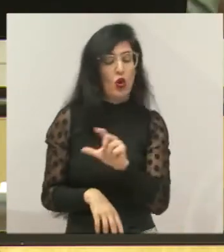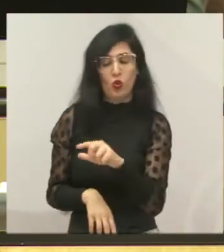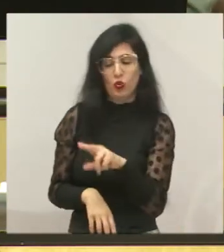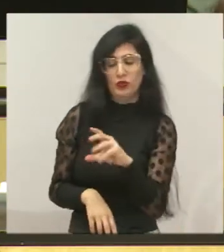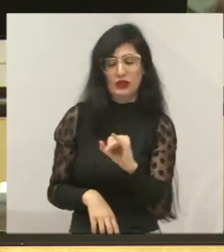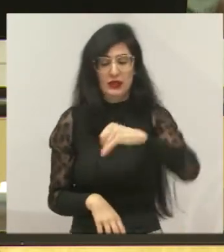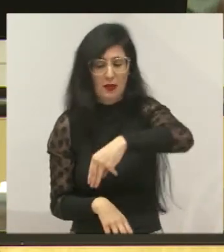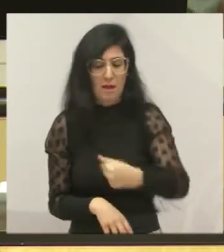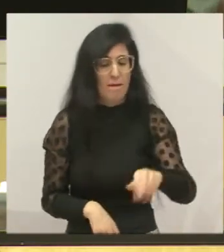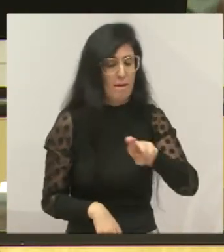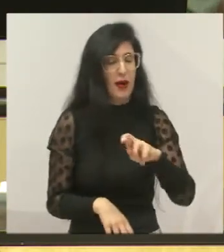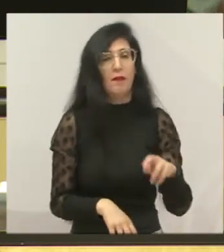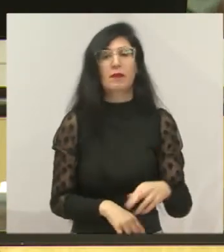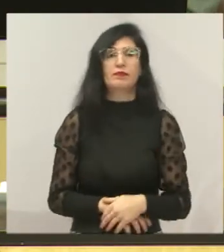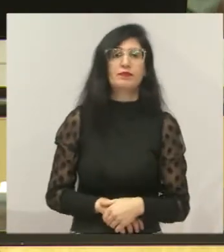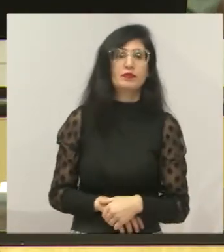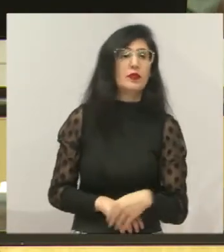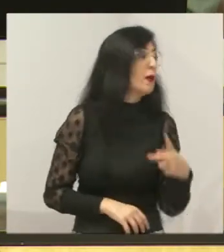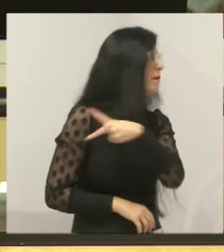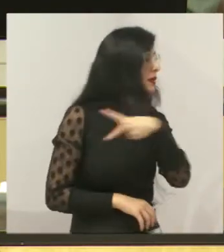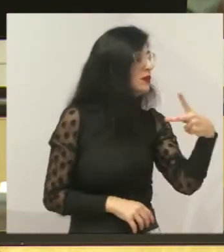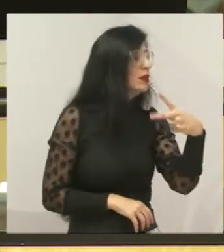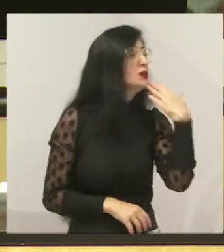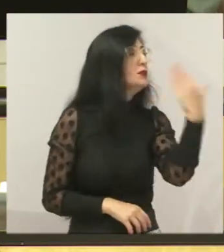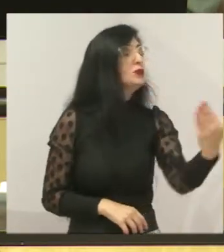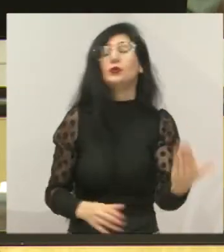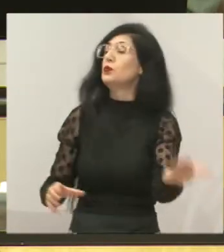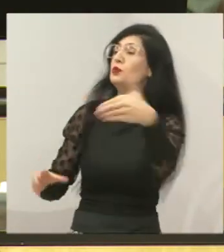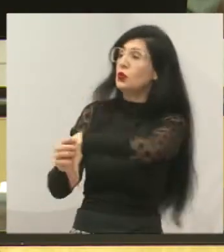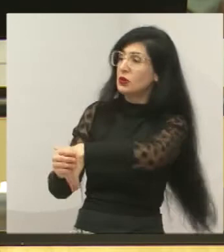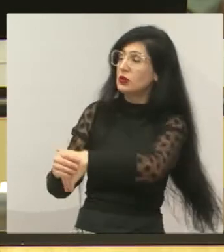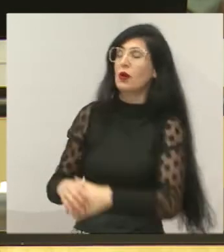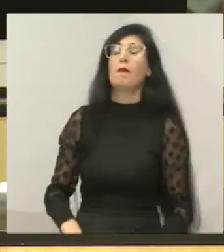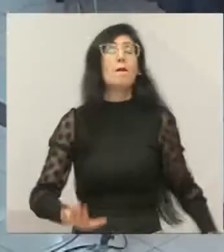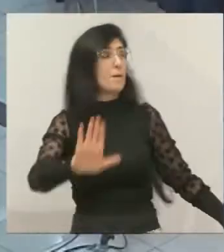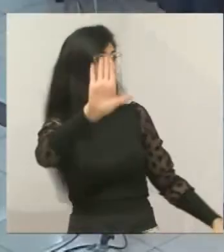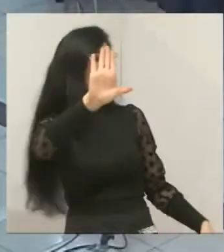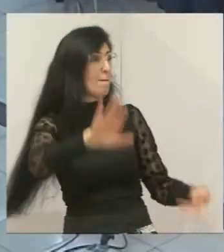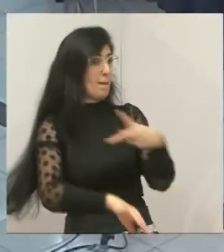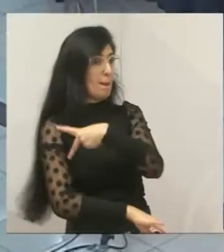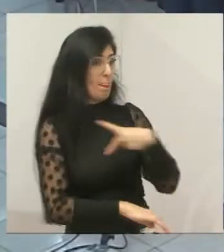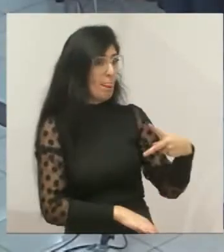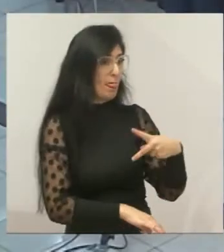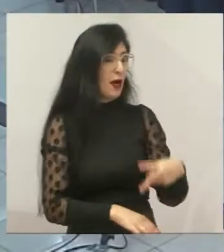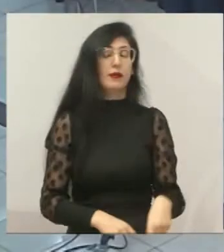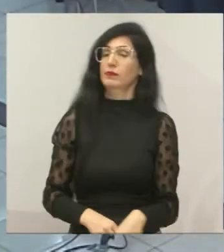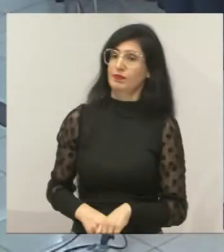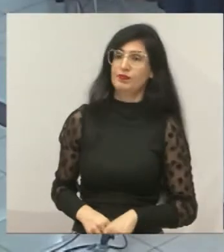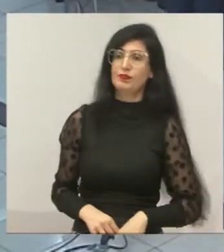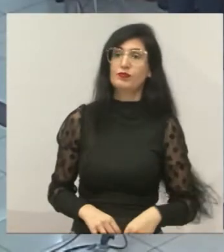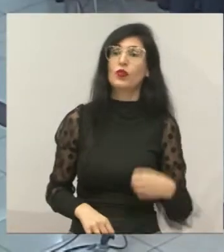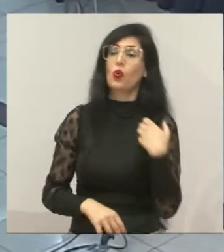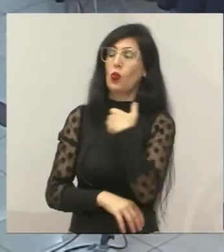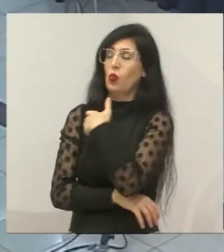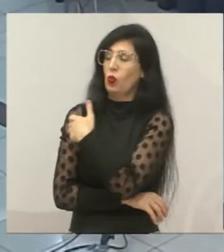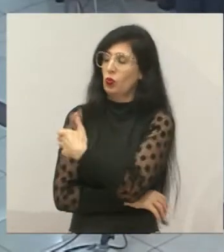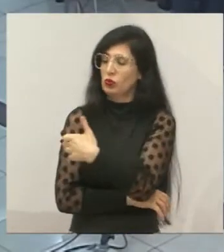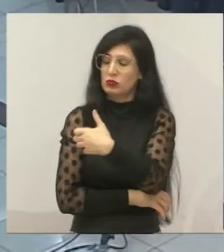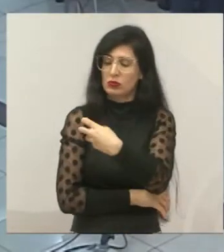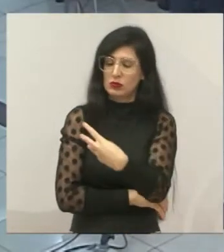Ponciano. Senhor presidente, foi solicitada votação. Senhor presidente, primeiro eu fiz o pedido de informação 137,